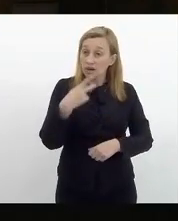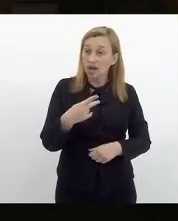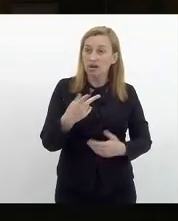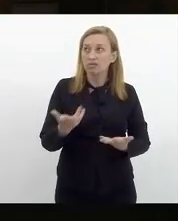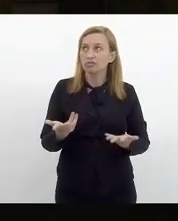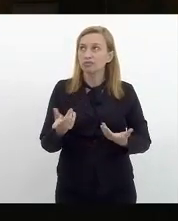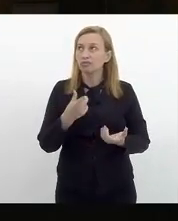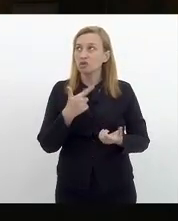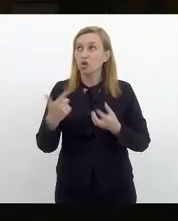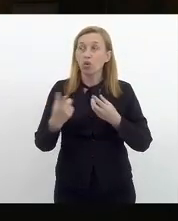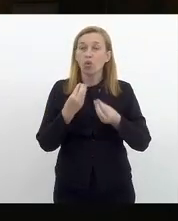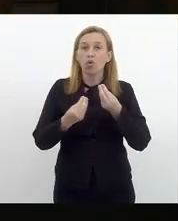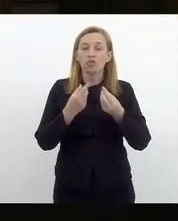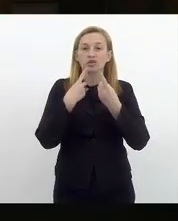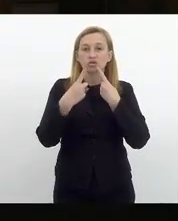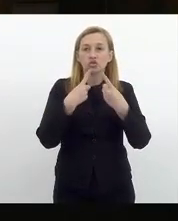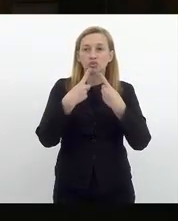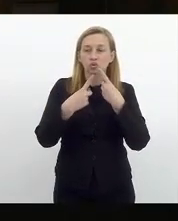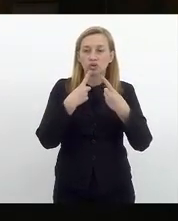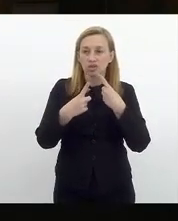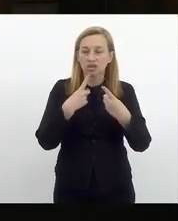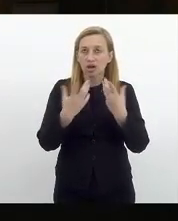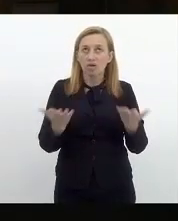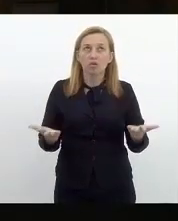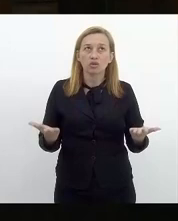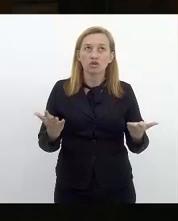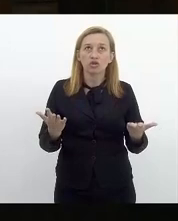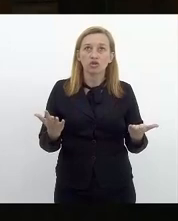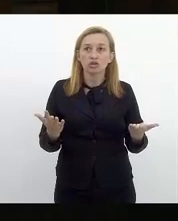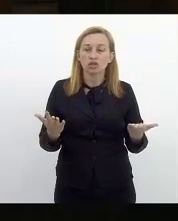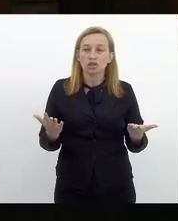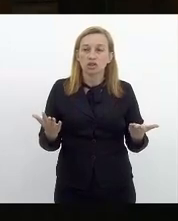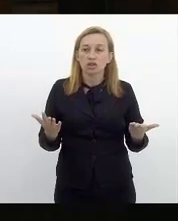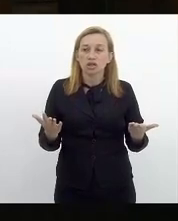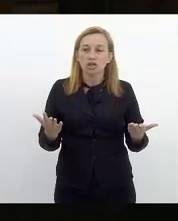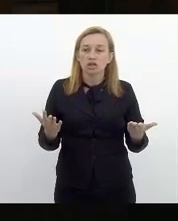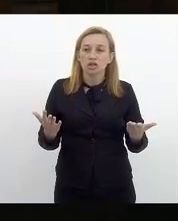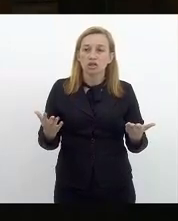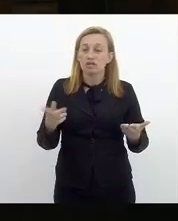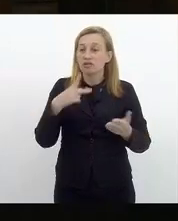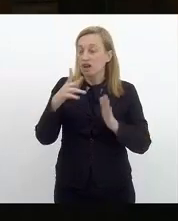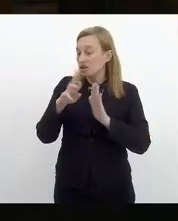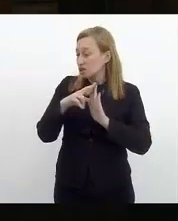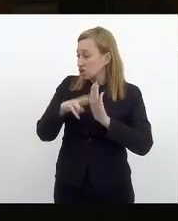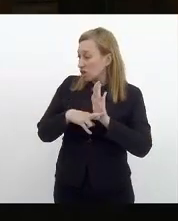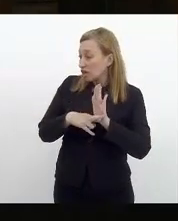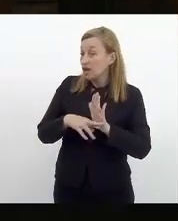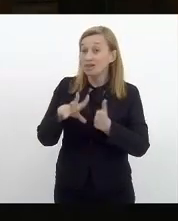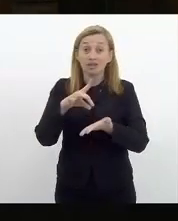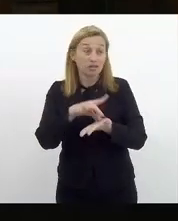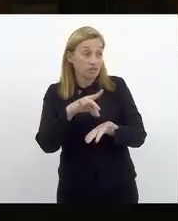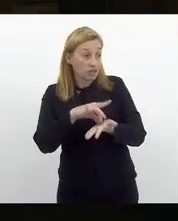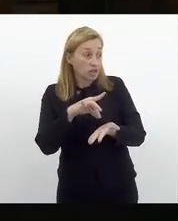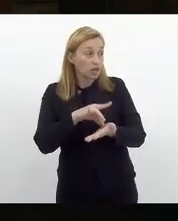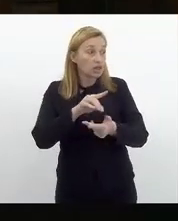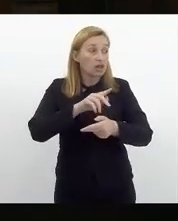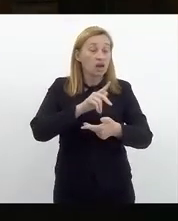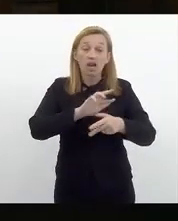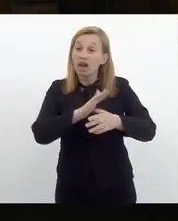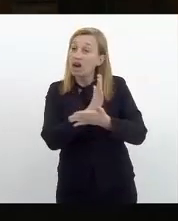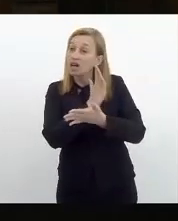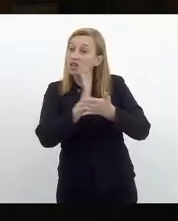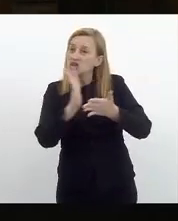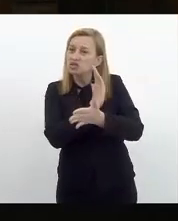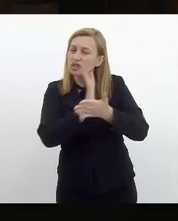não dá para fazer um debate em isento de que estamos apenas estado alisando regras ontem na verdade muitas vezes